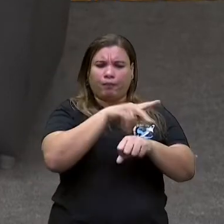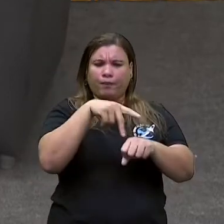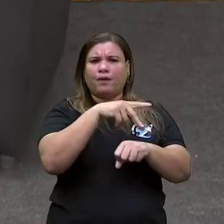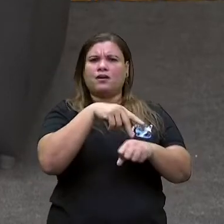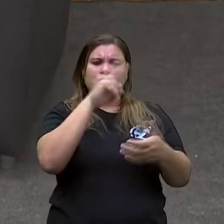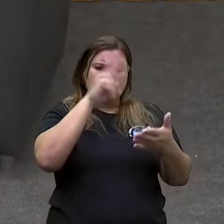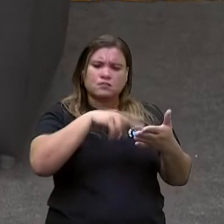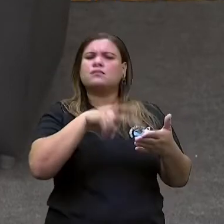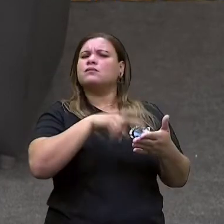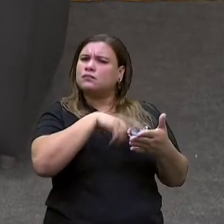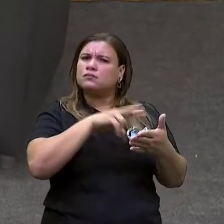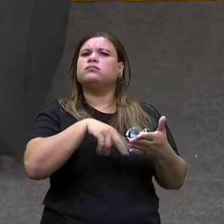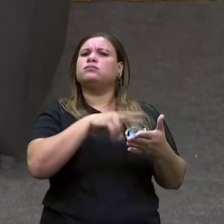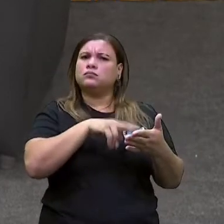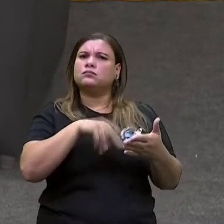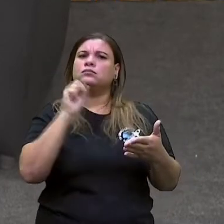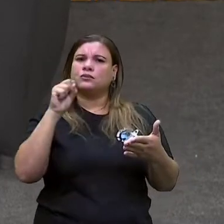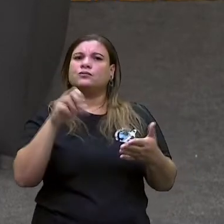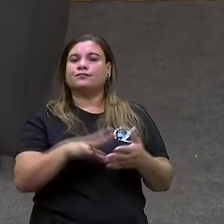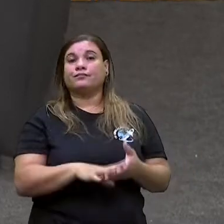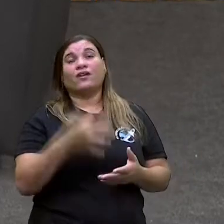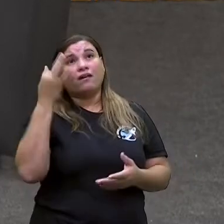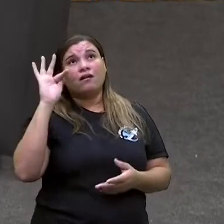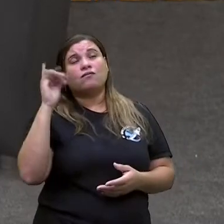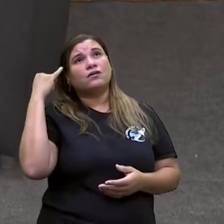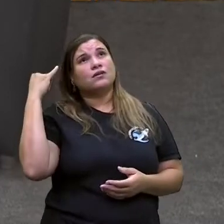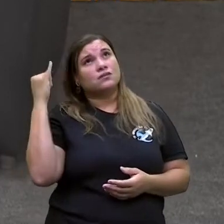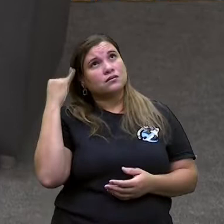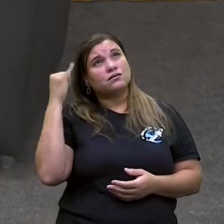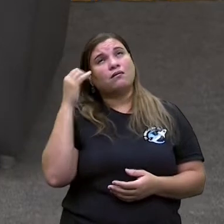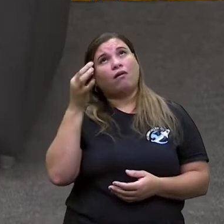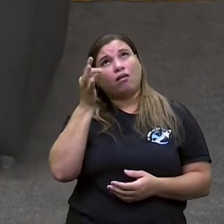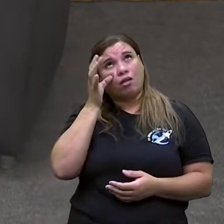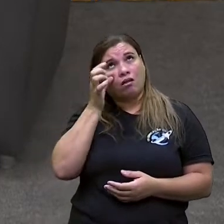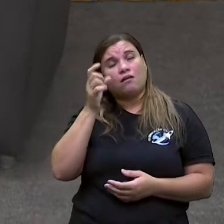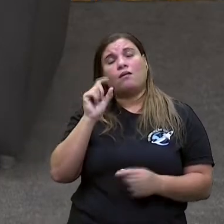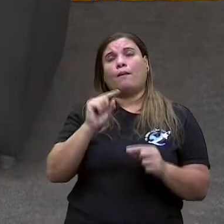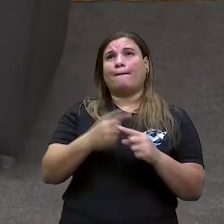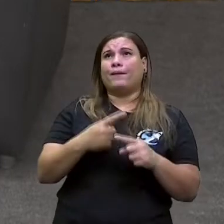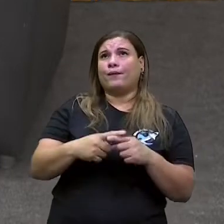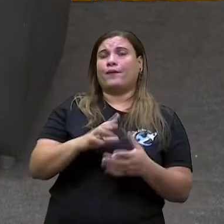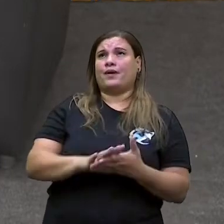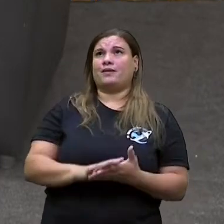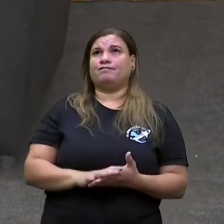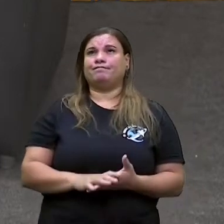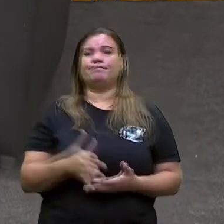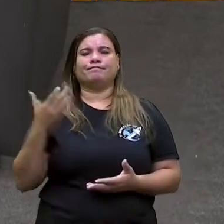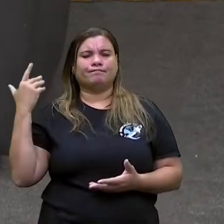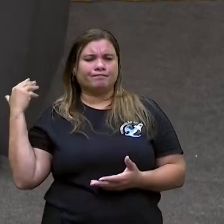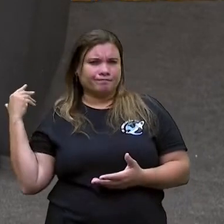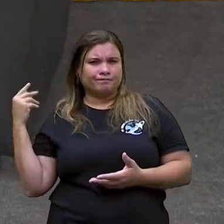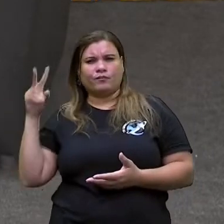período histórico, todo mundo queria, toda pessoa que era expulsa do país,